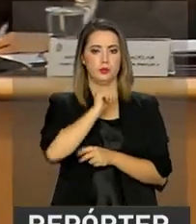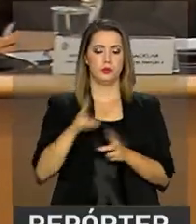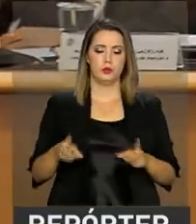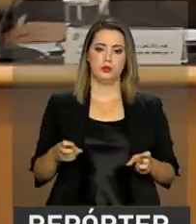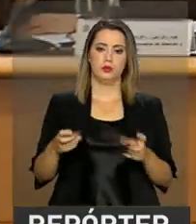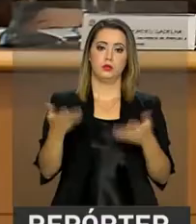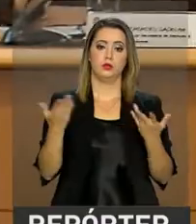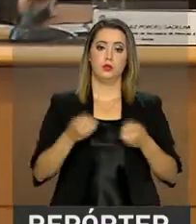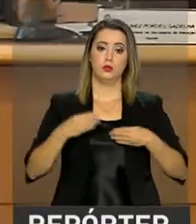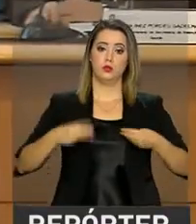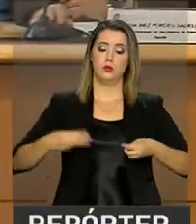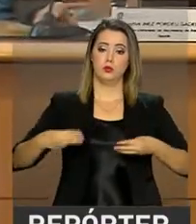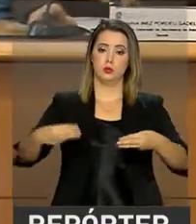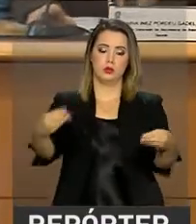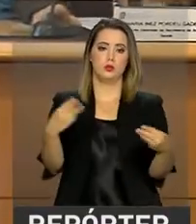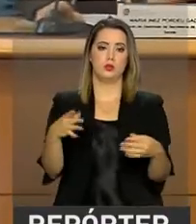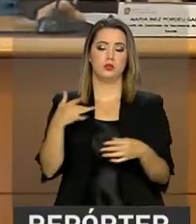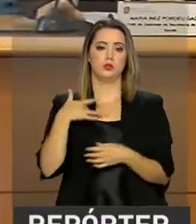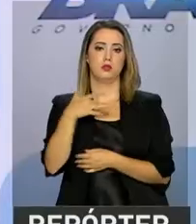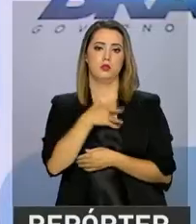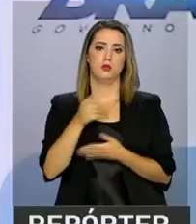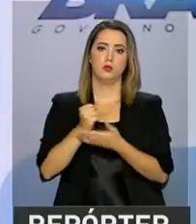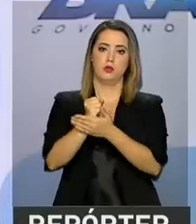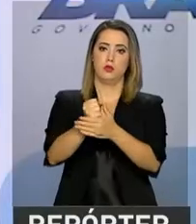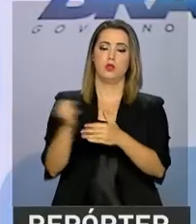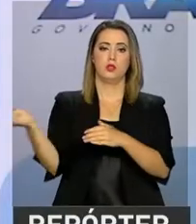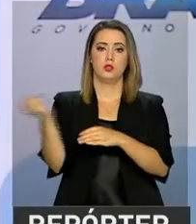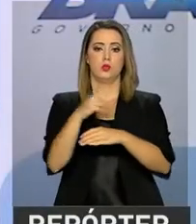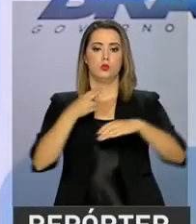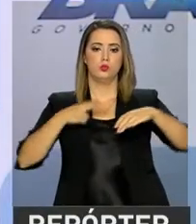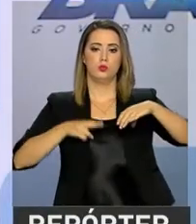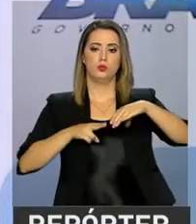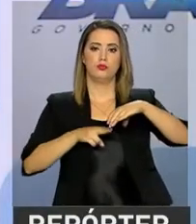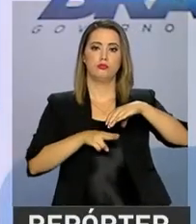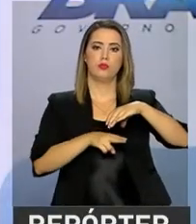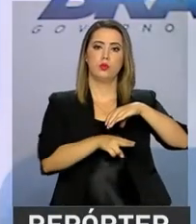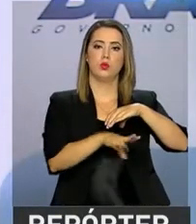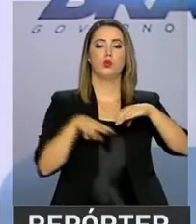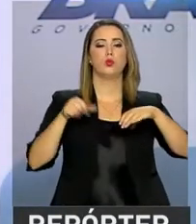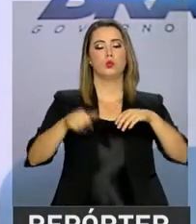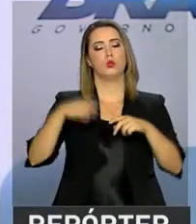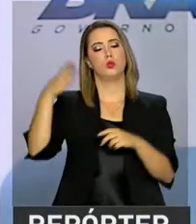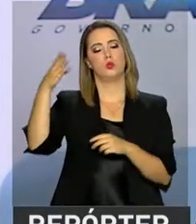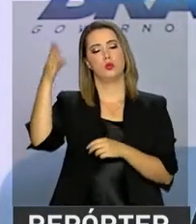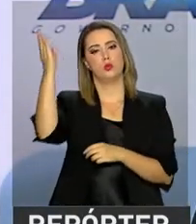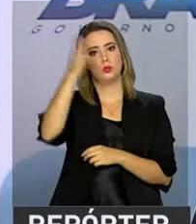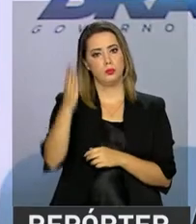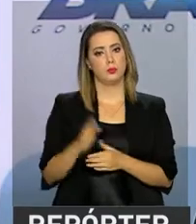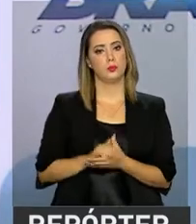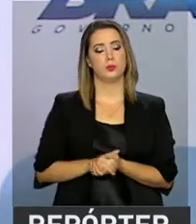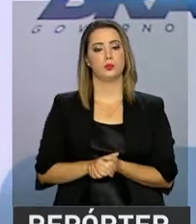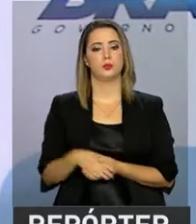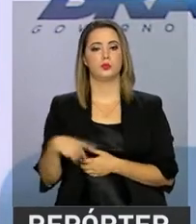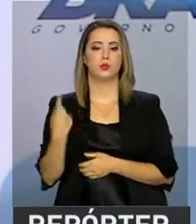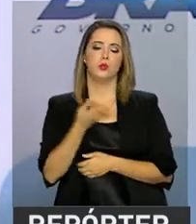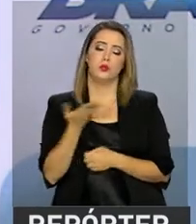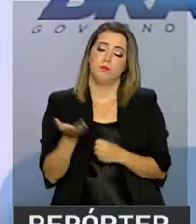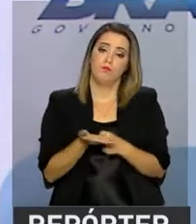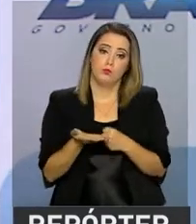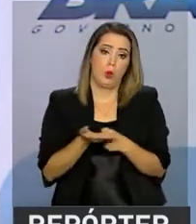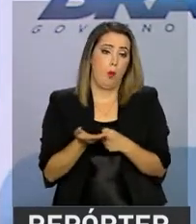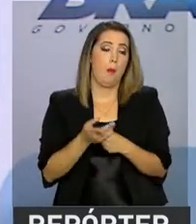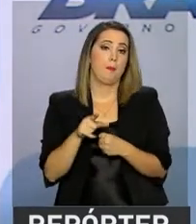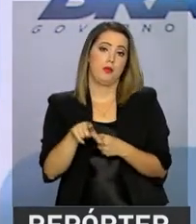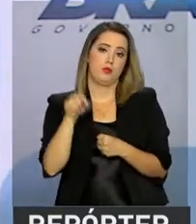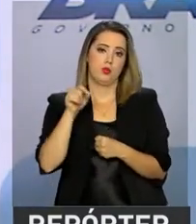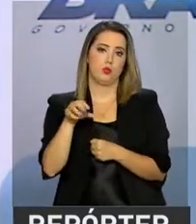saúde está distribuindo 100 novos equipamentos para radioterapia em todo o país nós estamos uma média recomendada pela